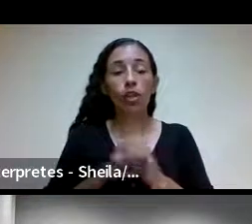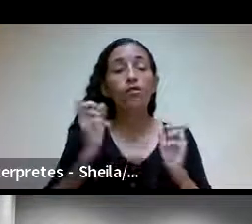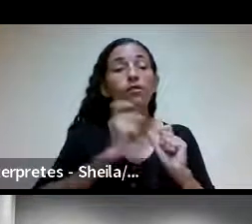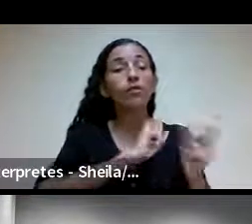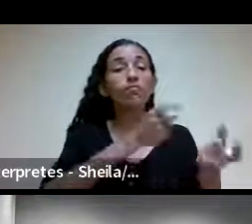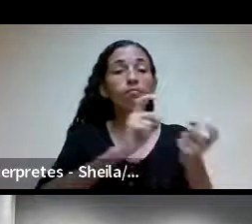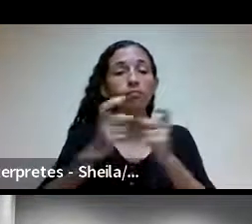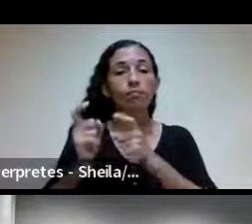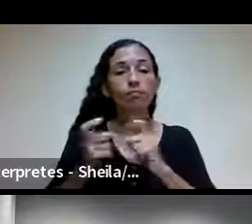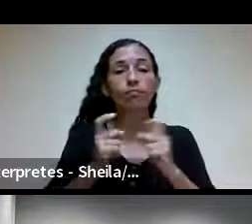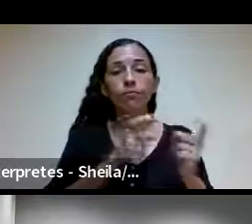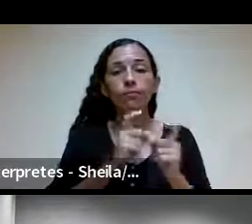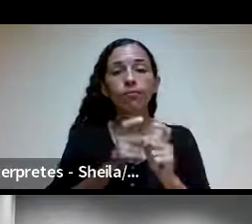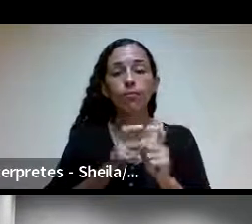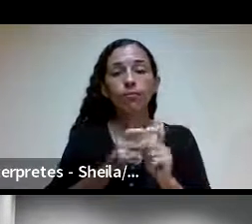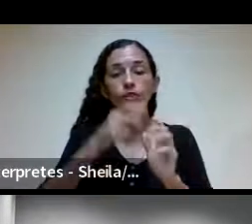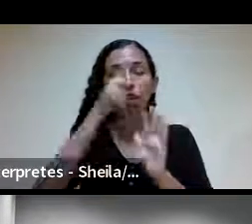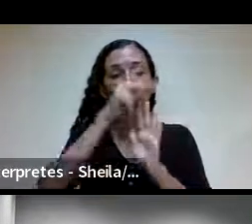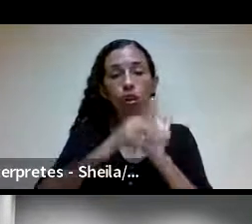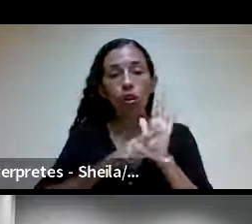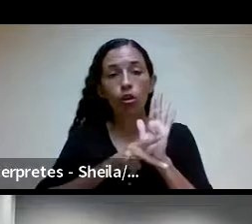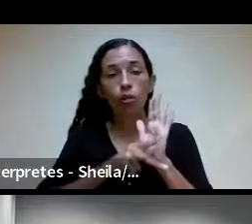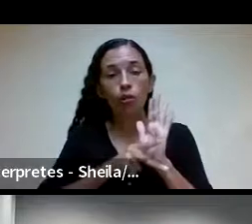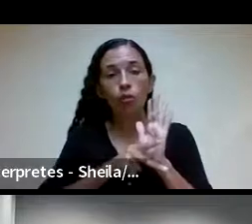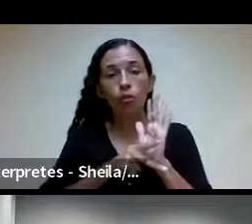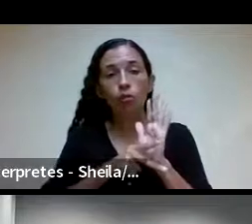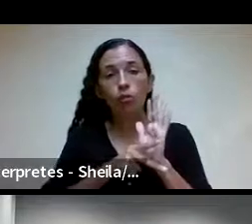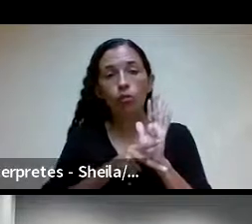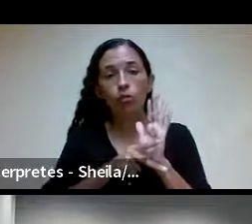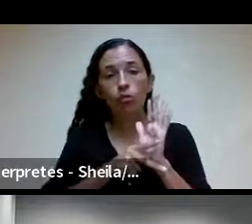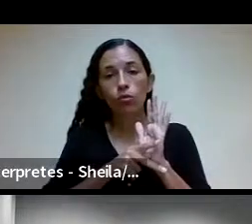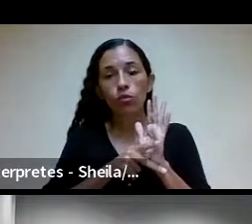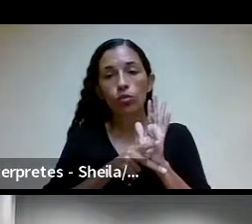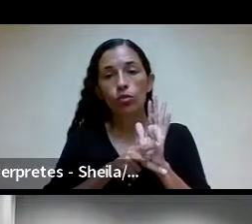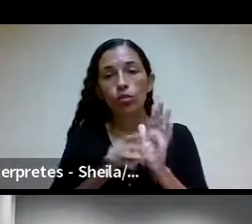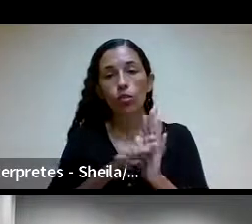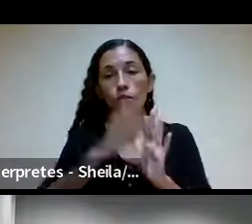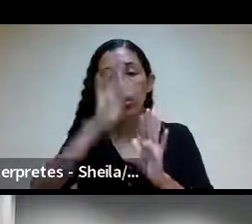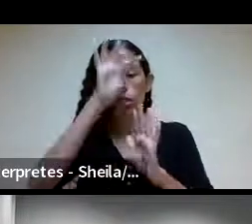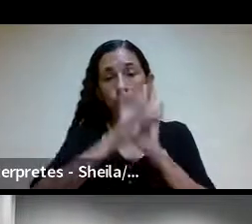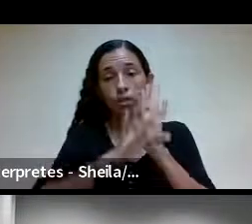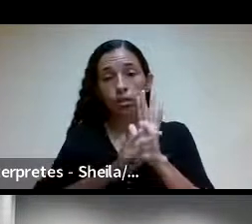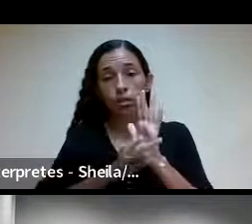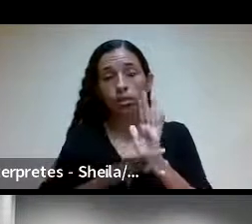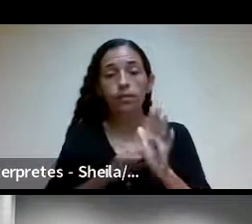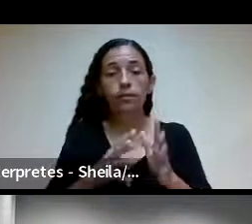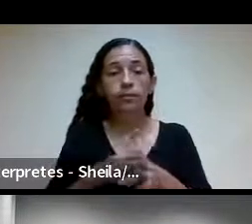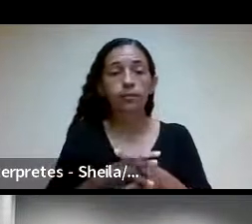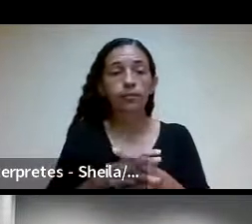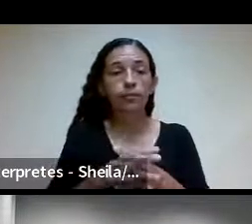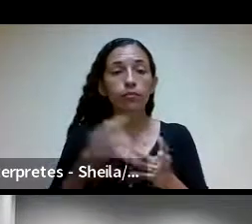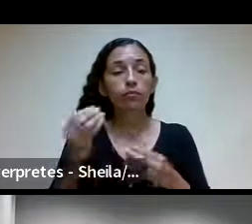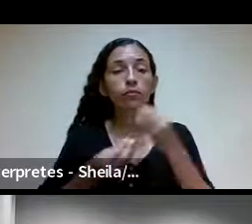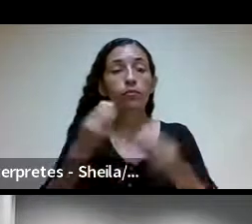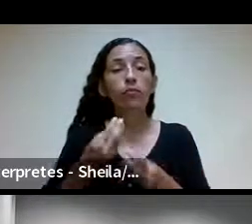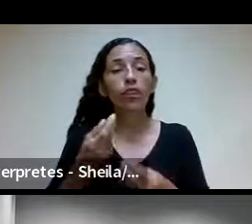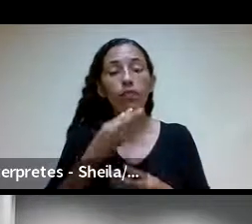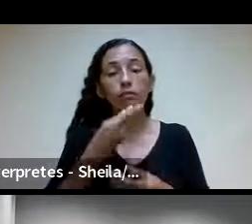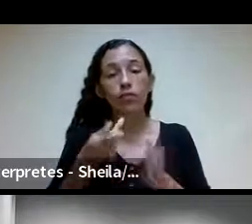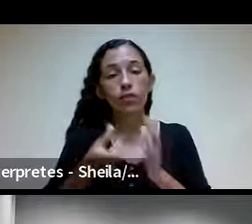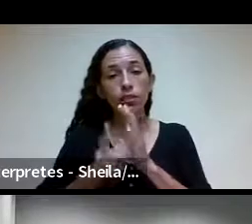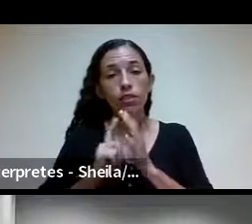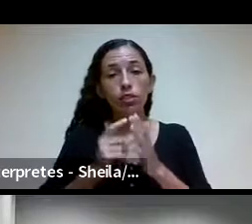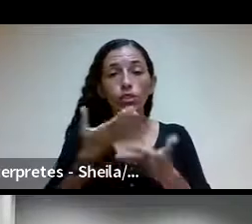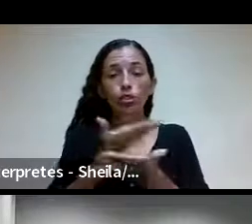apreciar a proposta de emenda regimental mas, como eu disse antes, todos estão